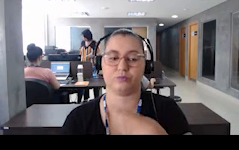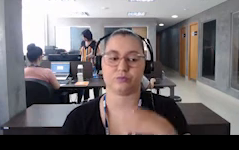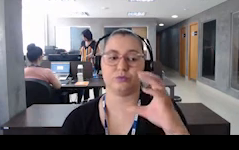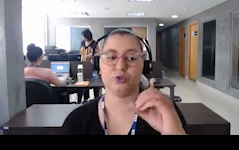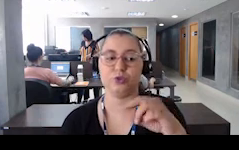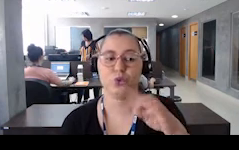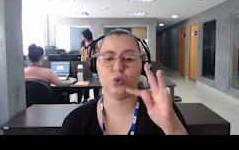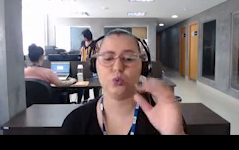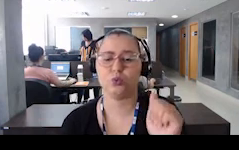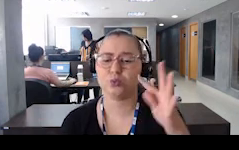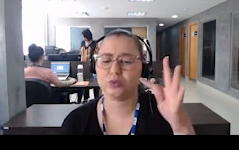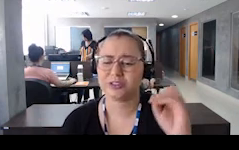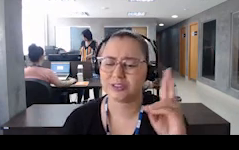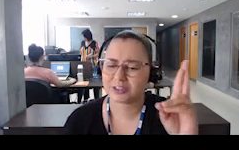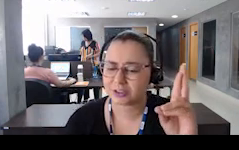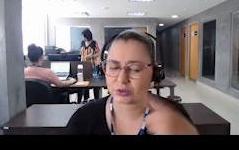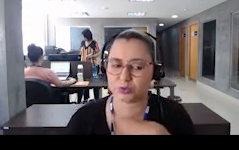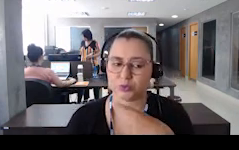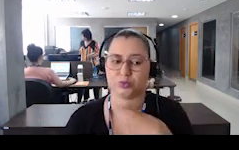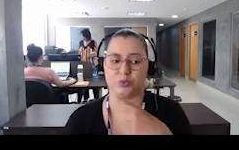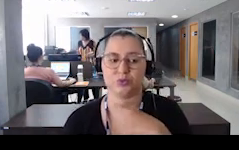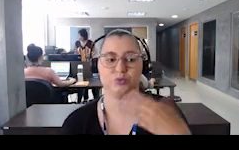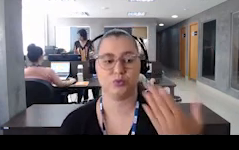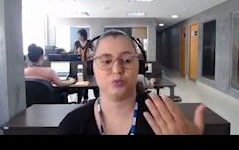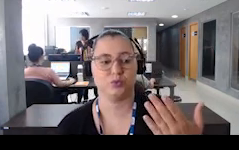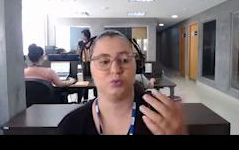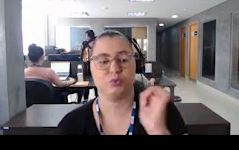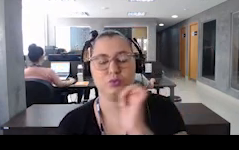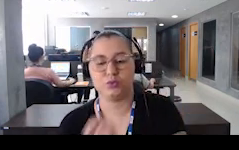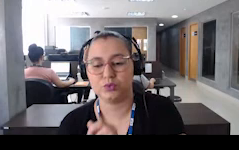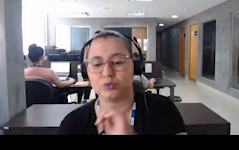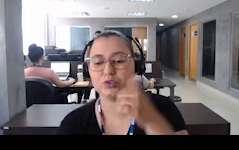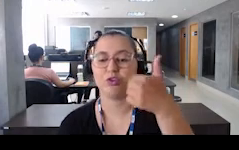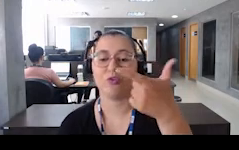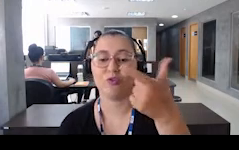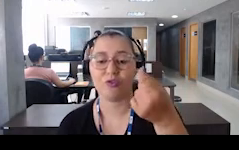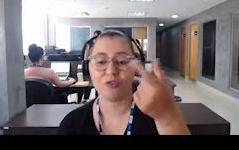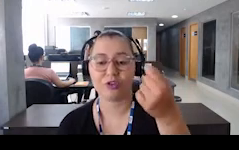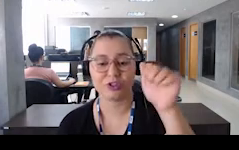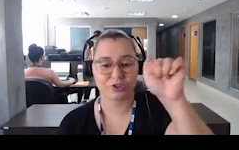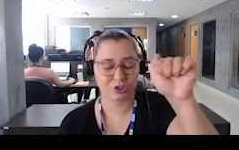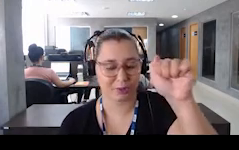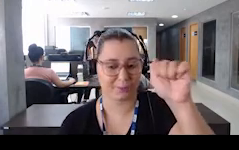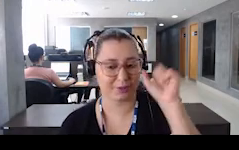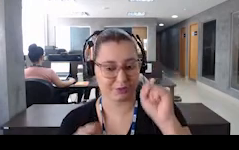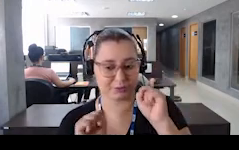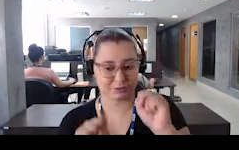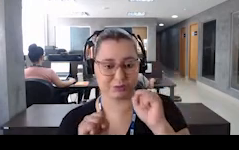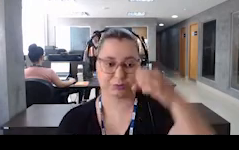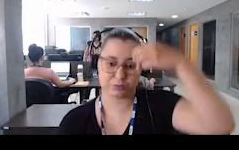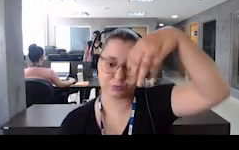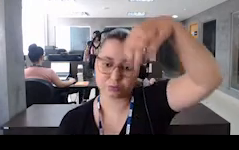O contator disponível com capacidade de chaveamento de quanto? De 20 ampere, ele pode ser utilizado para